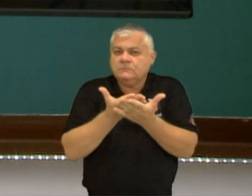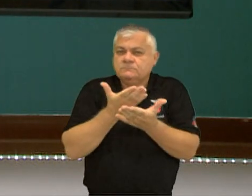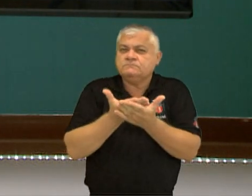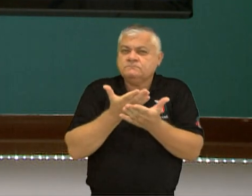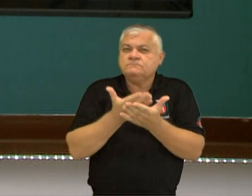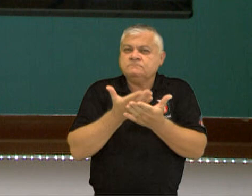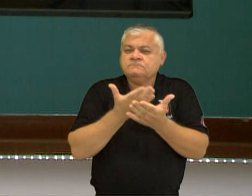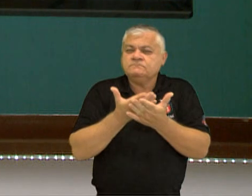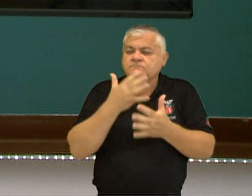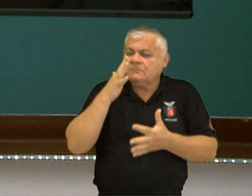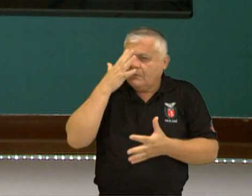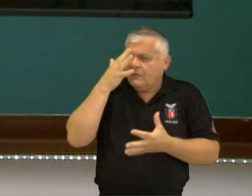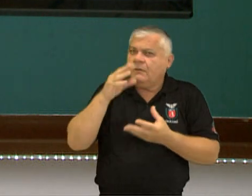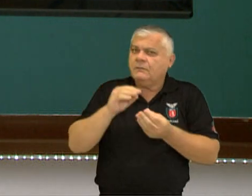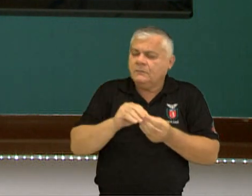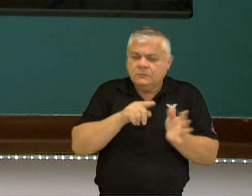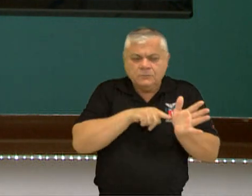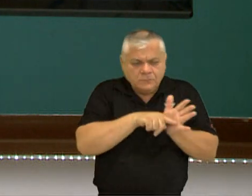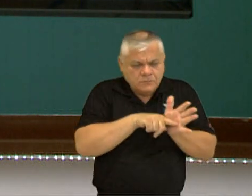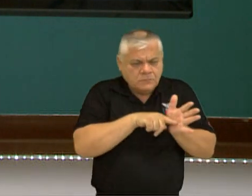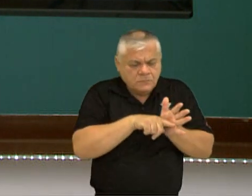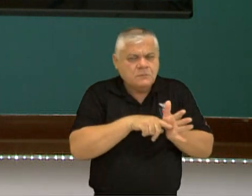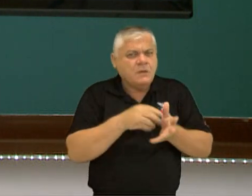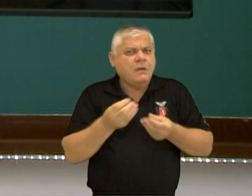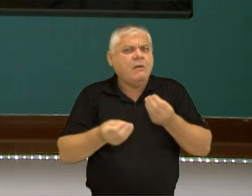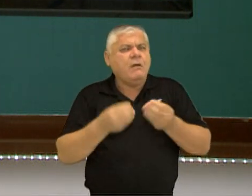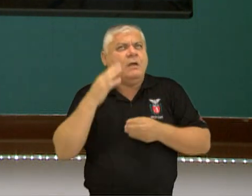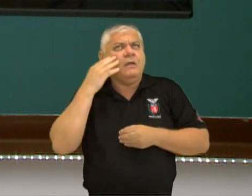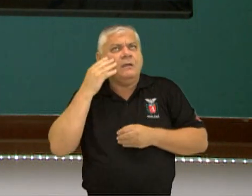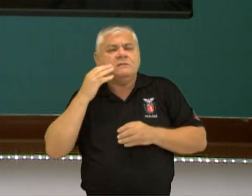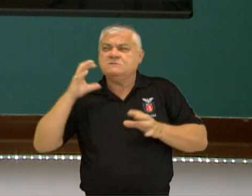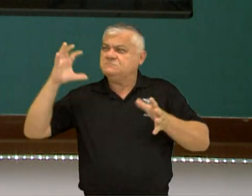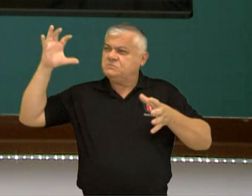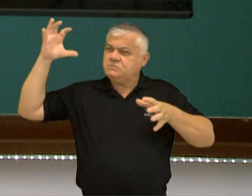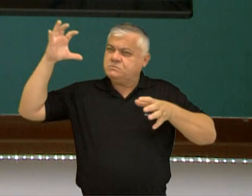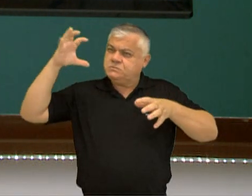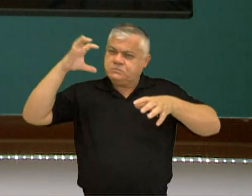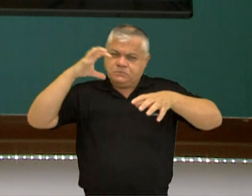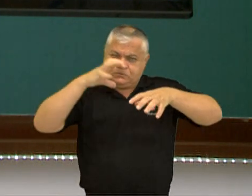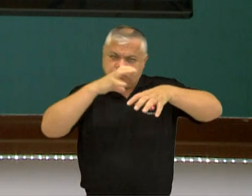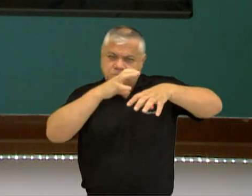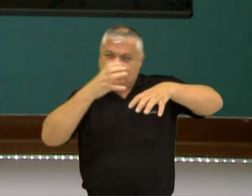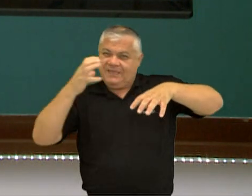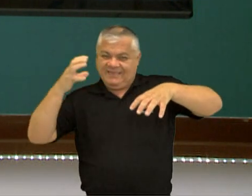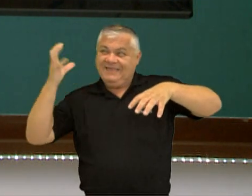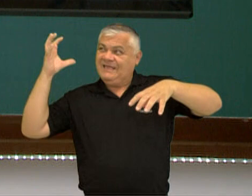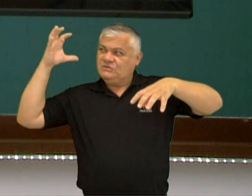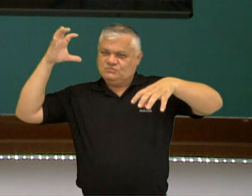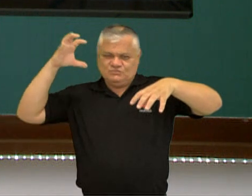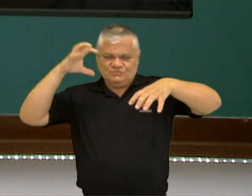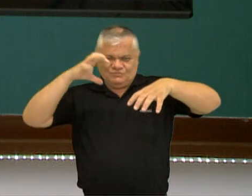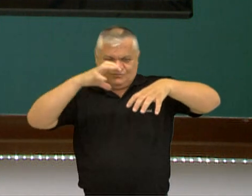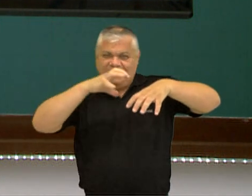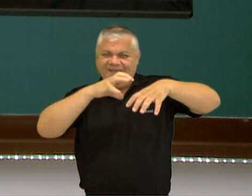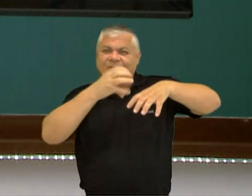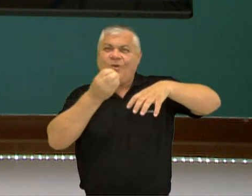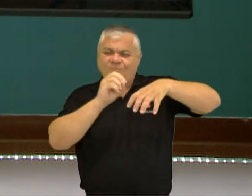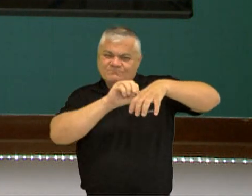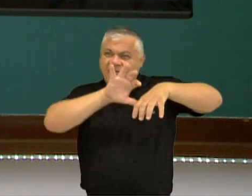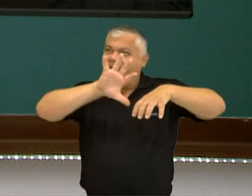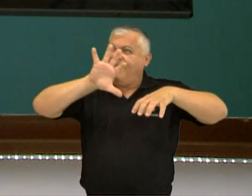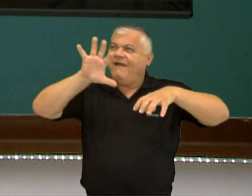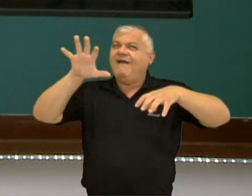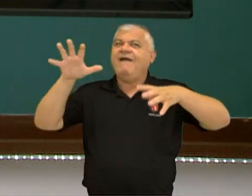esse entendimento da forma com que a radiação atinge a superfície terrestre e de que forma ela é